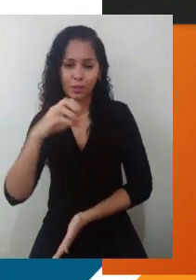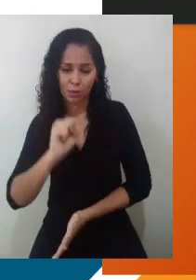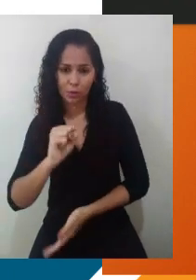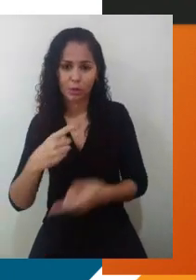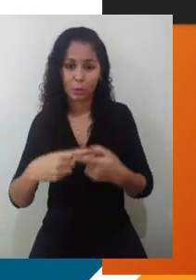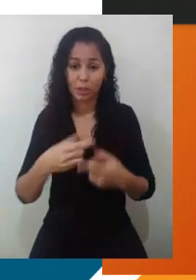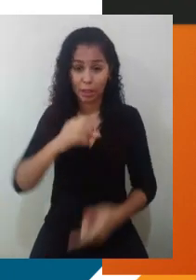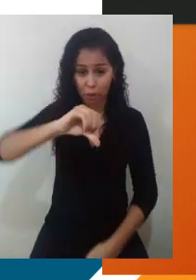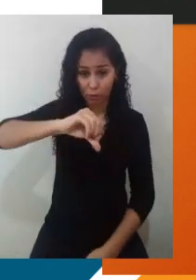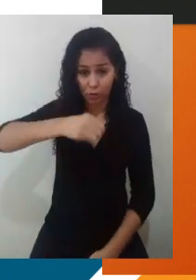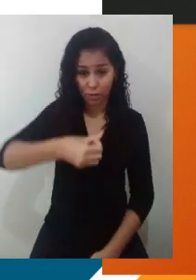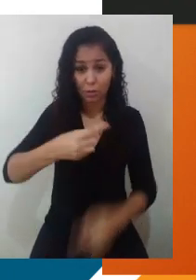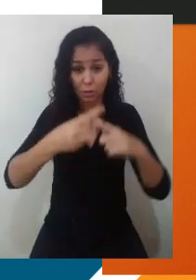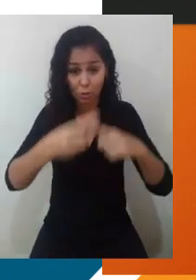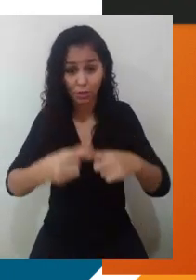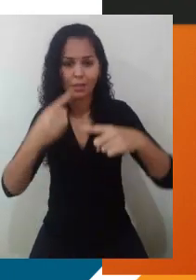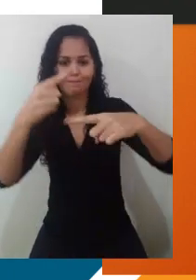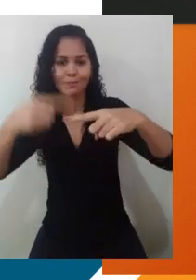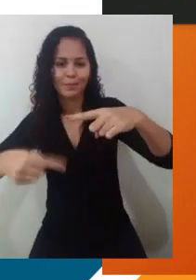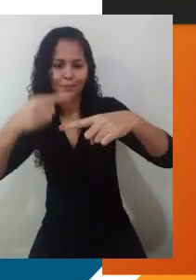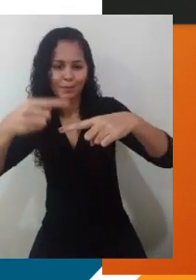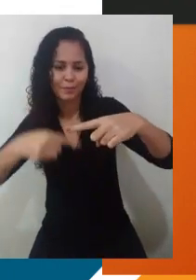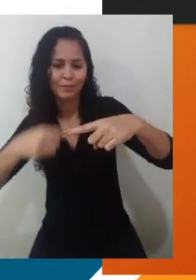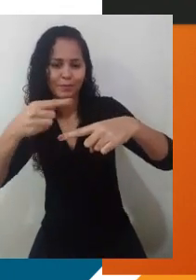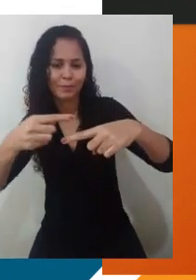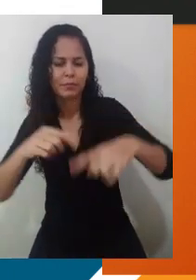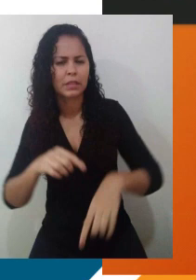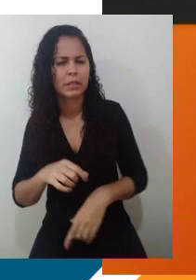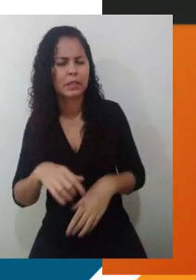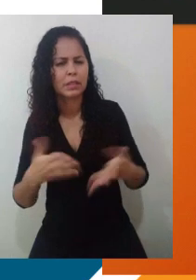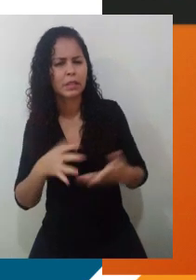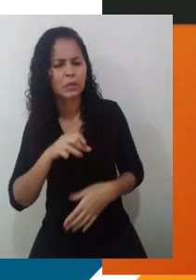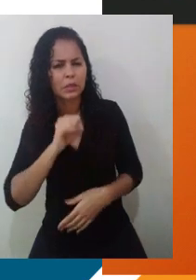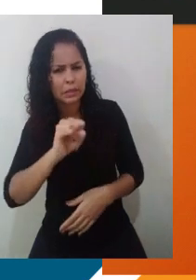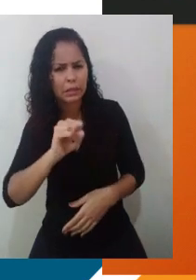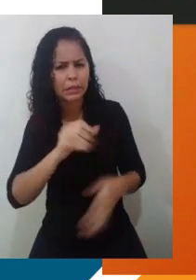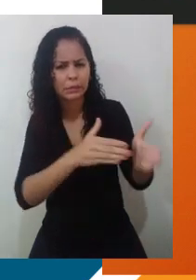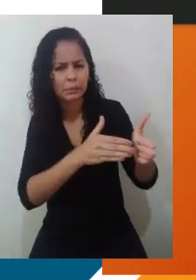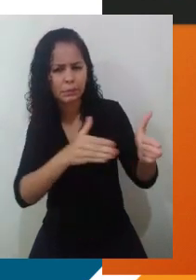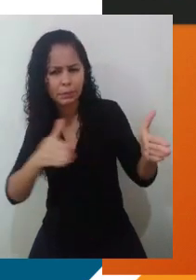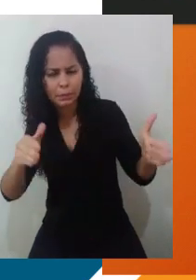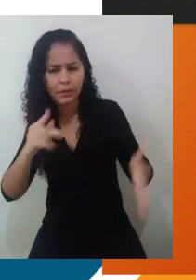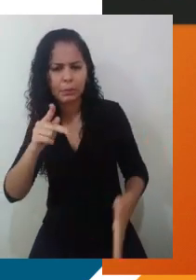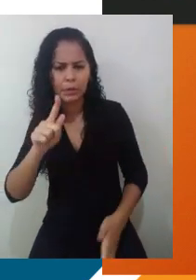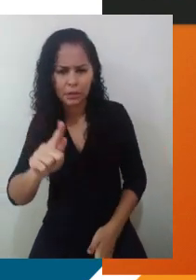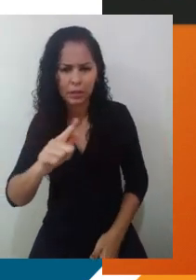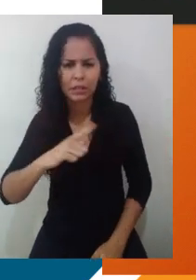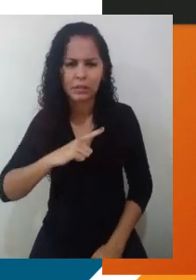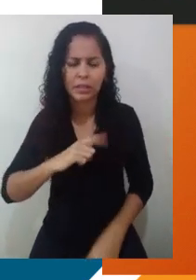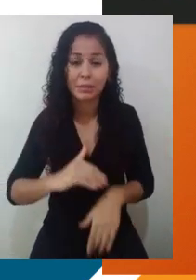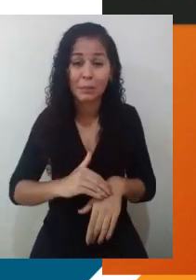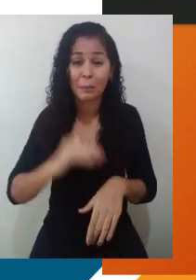obtido pela multiplicação do 48 pela razão. Ou seja, se essa progressão geométrica tivesse